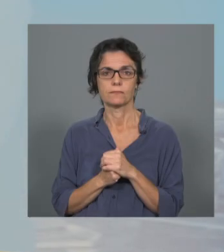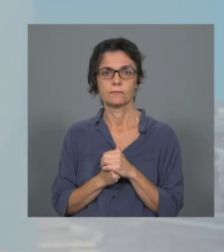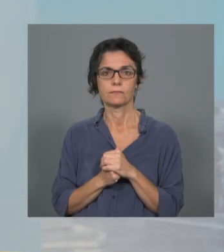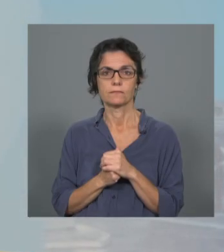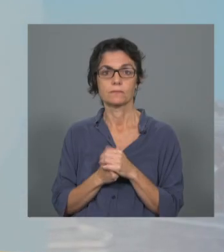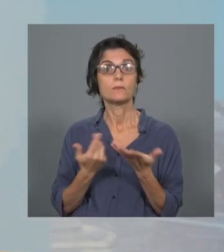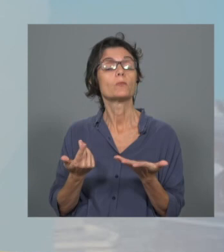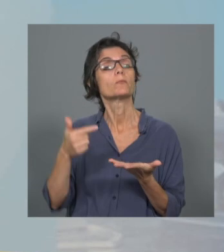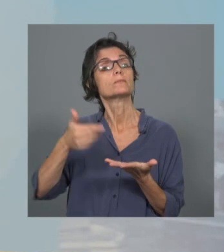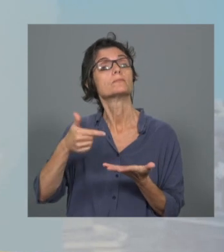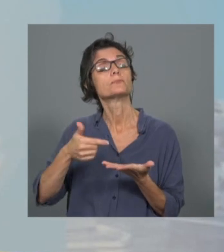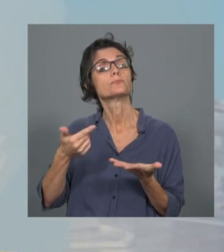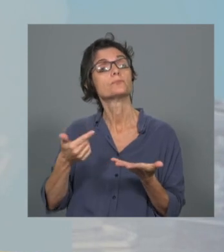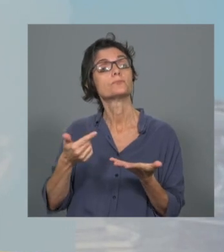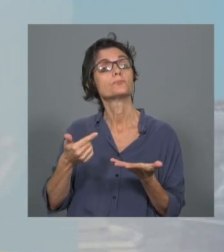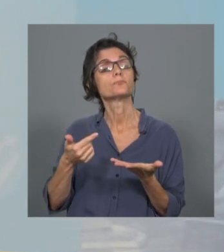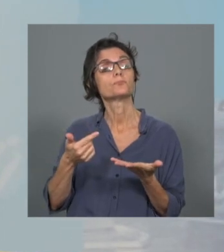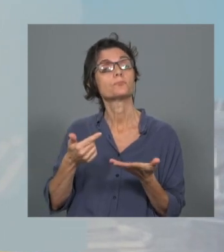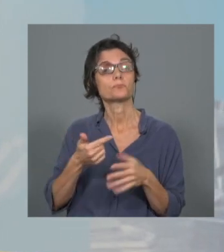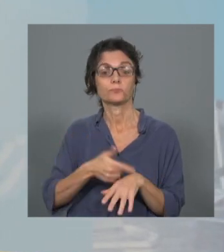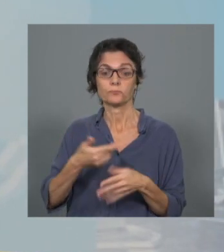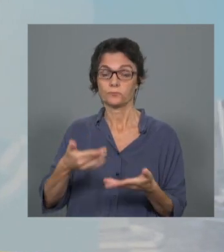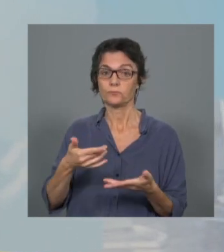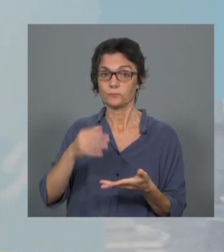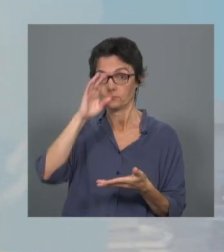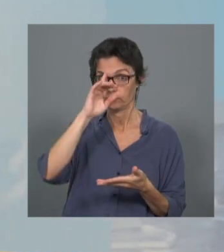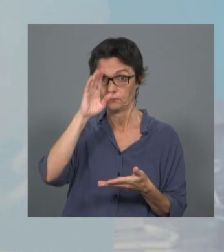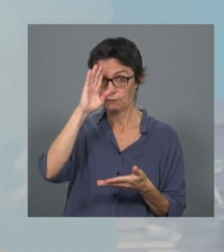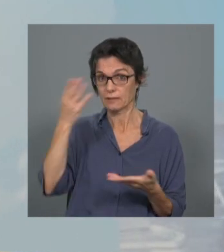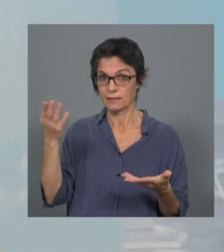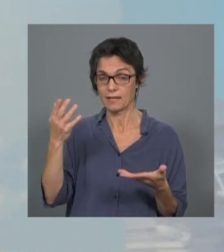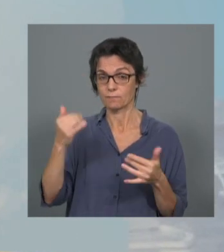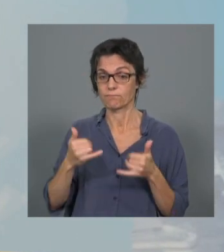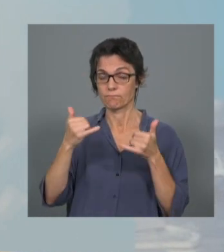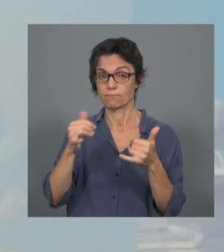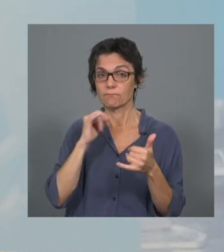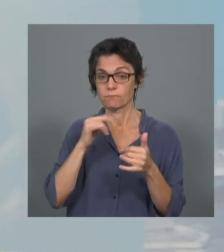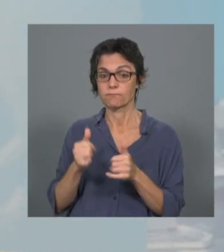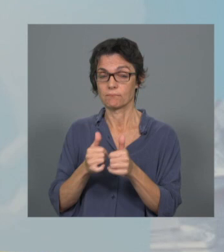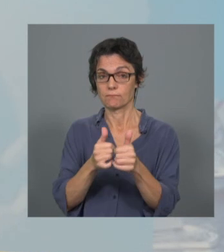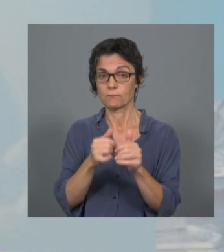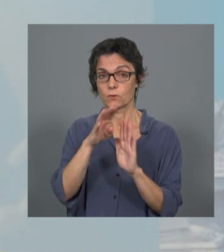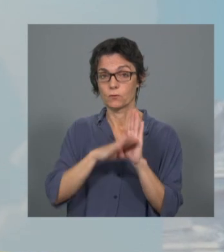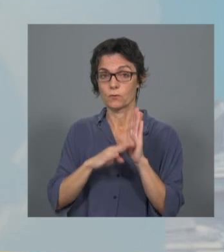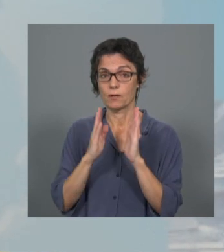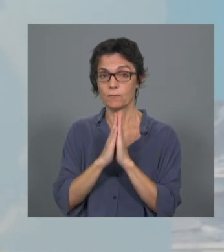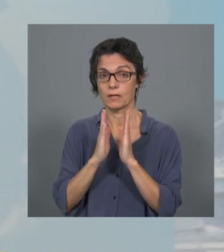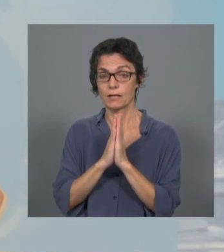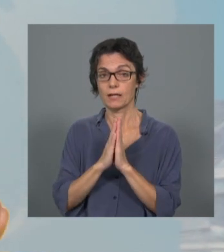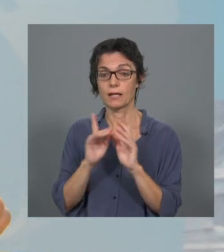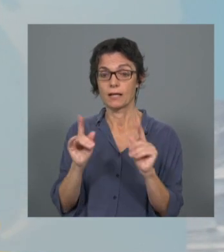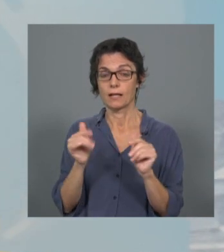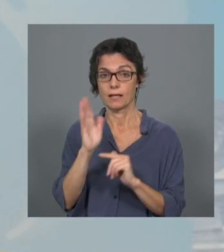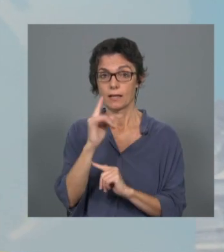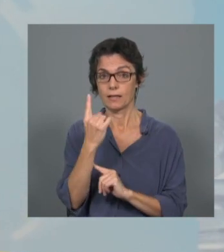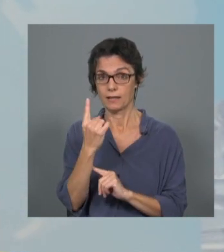E ficamos hoje por aqui. Como é habitual, já sabe que mais logo pode acompanhar ainda o programa Eclésia na sua edição rádio, é na Antena